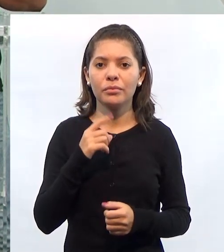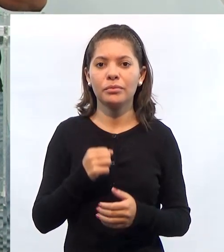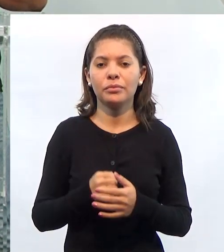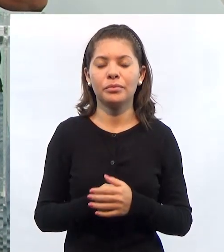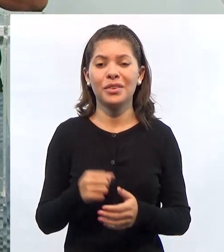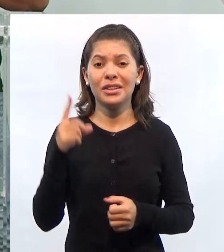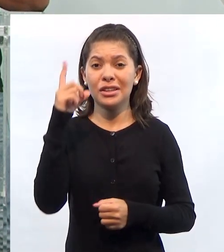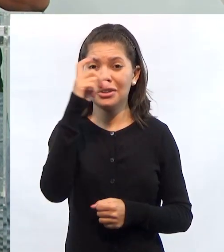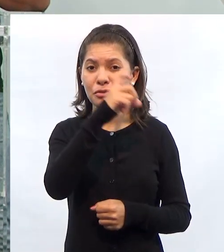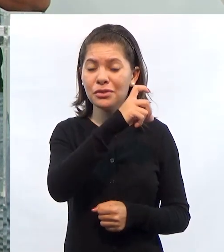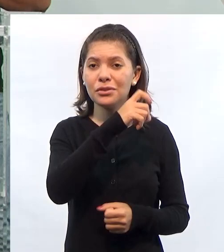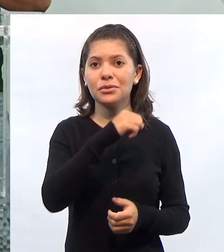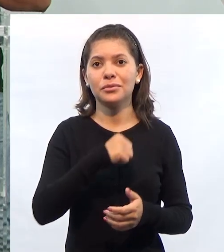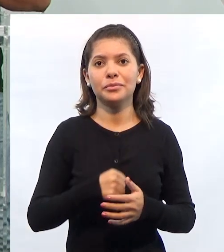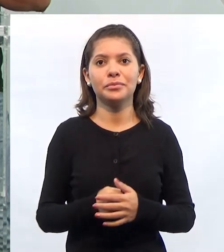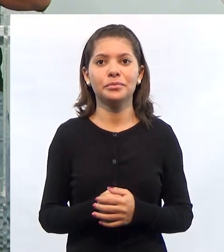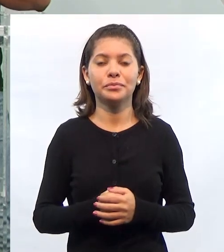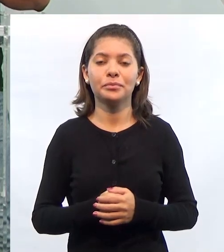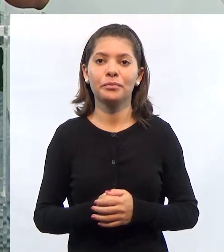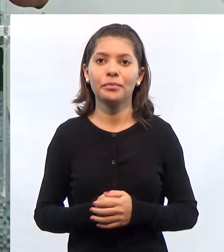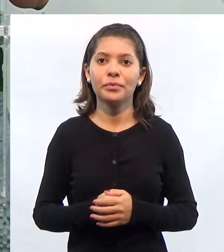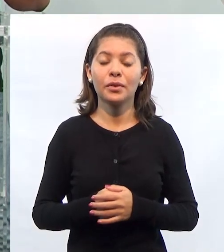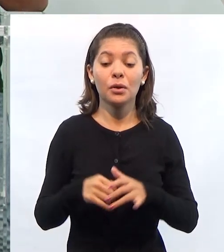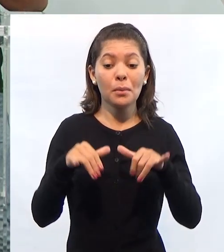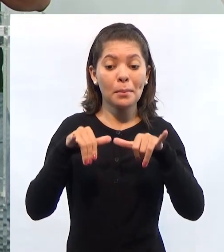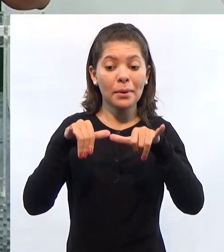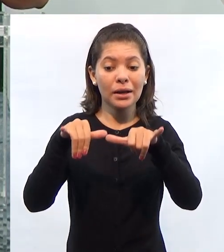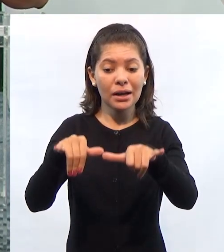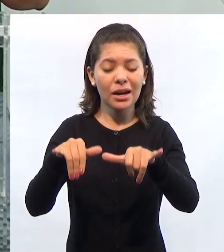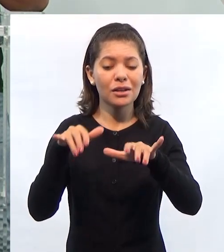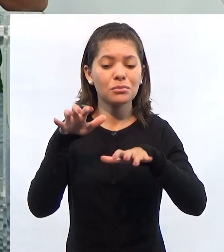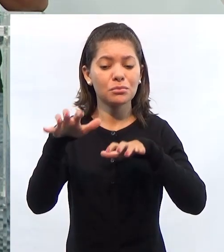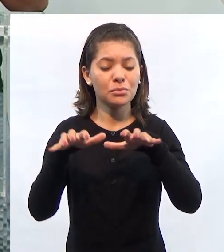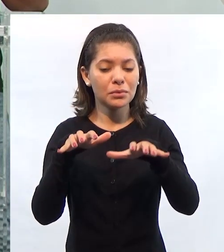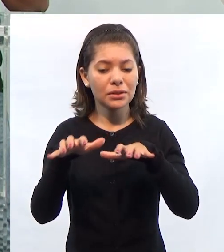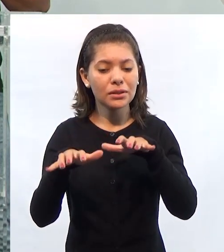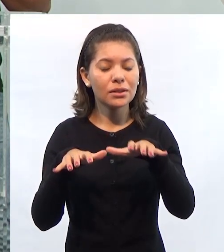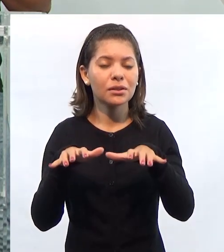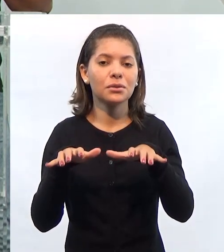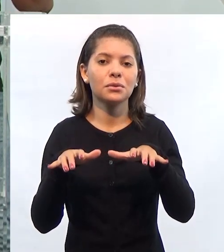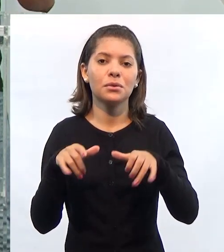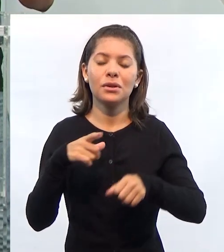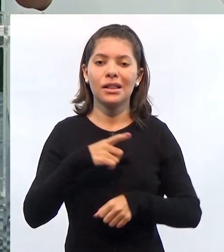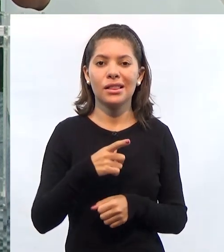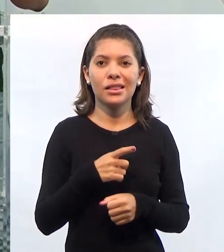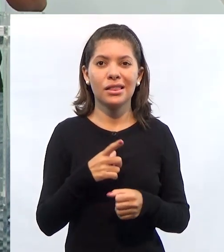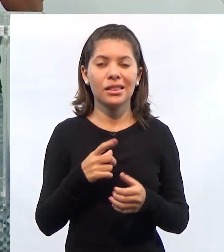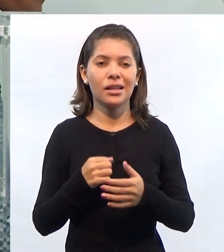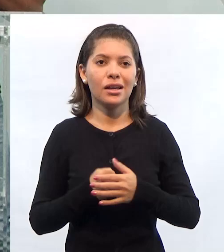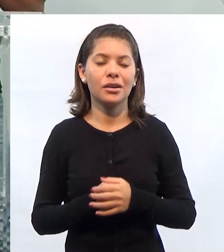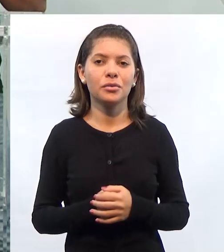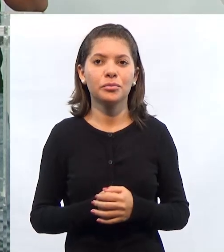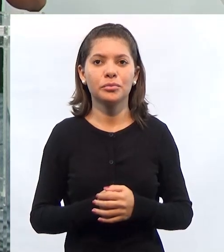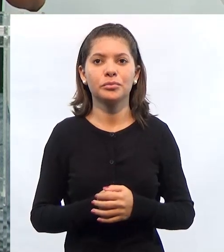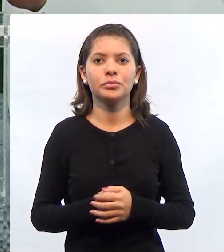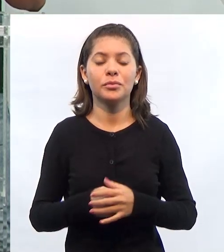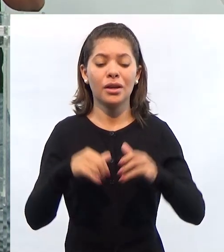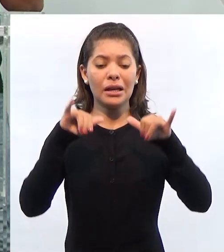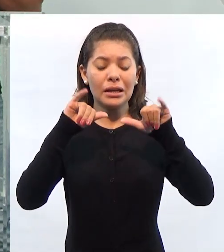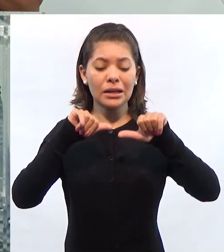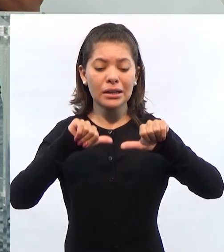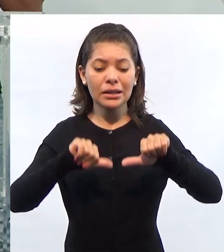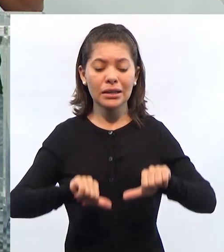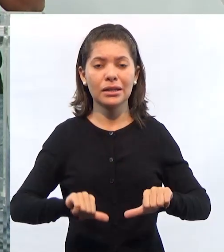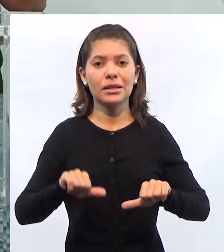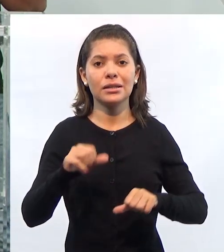alguma dificuldade de produção de soja lá. Olha, o mercado também está se movimentando, está tendo uma crise entre a China